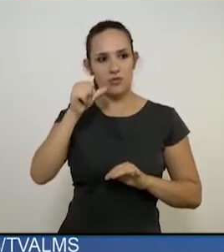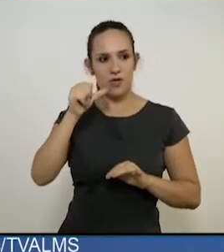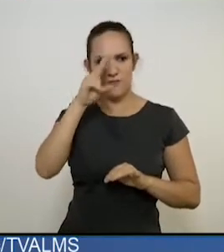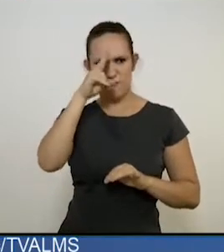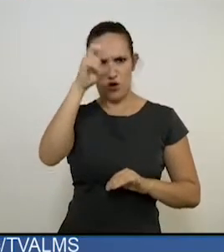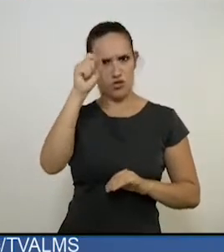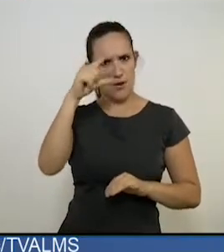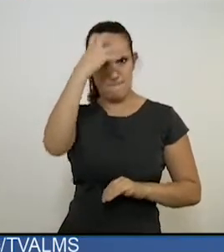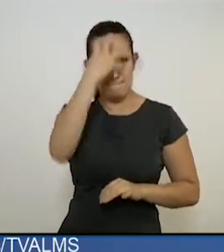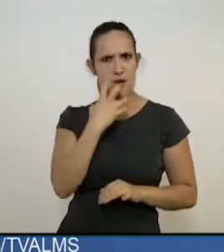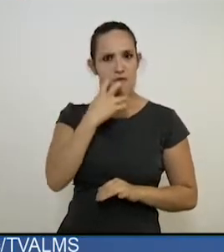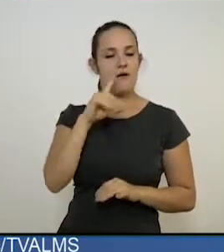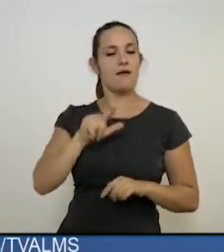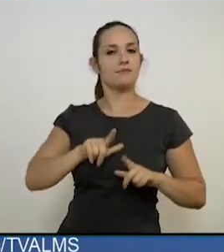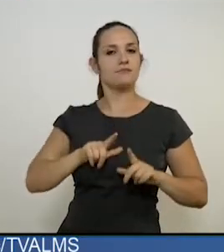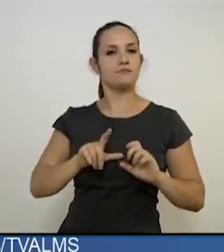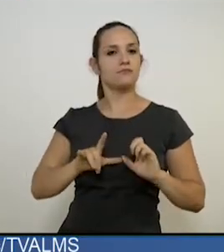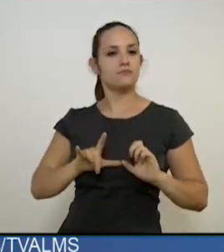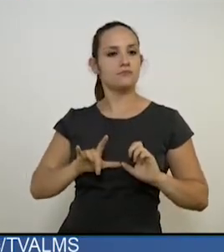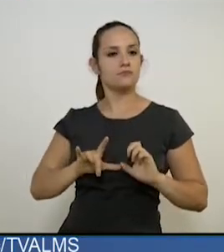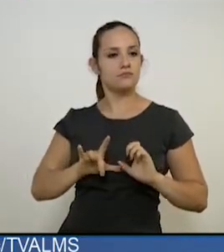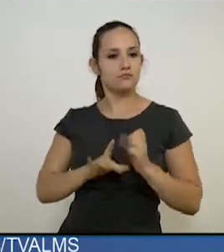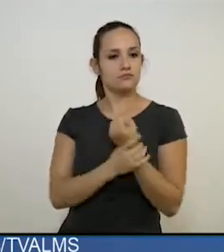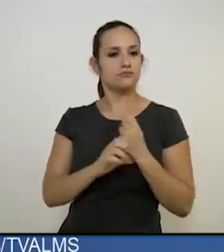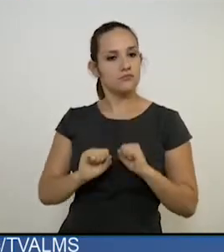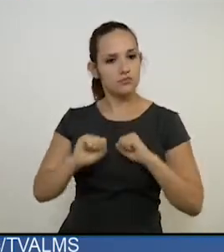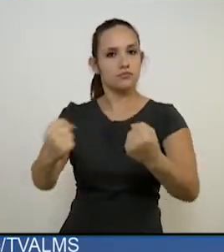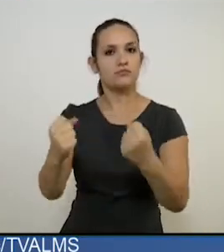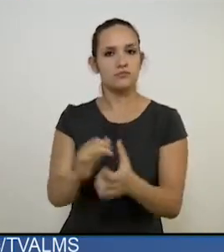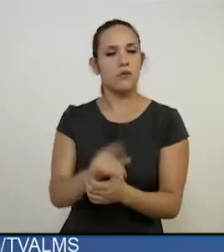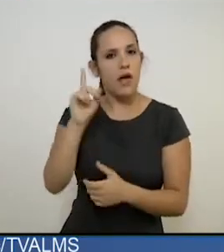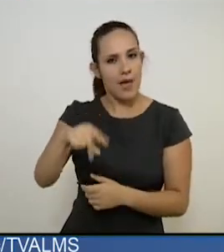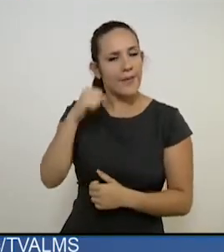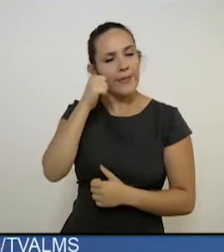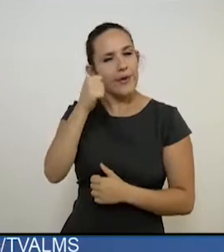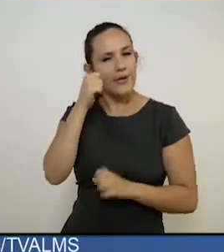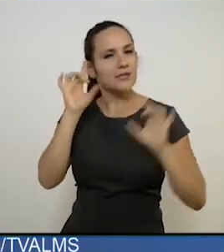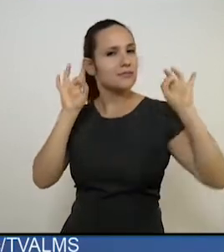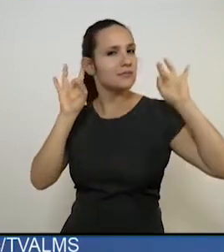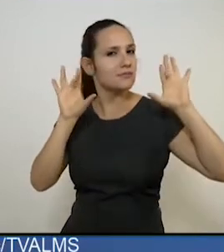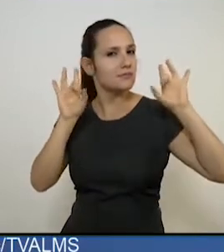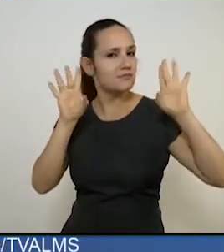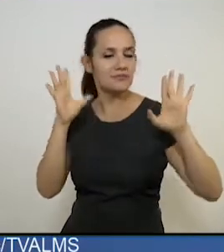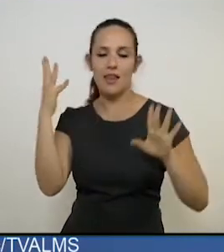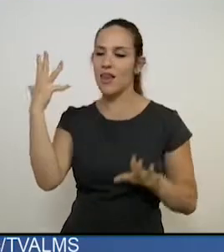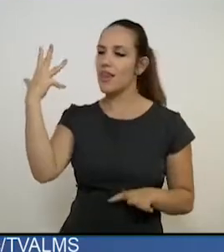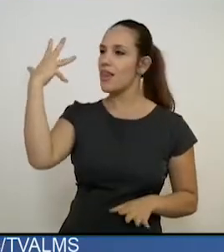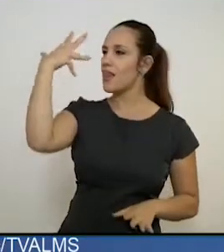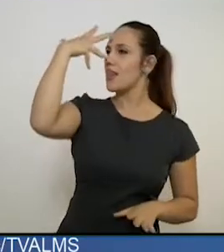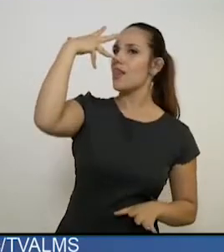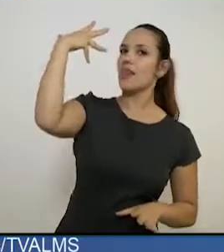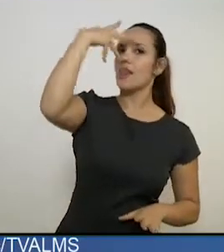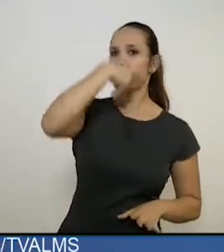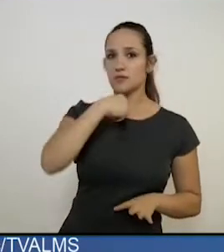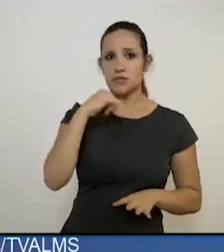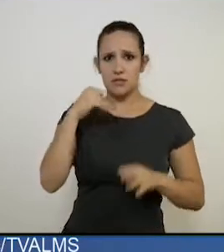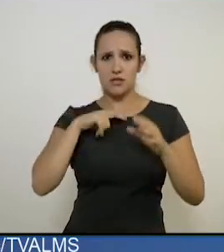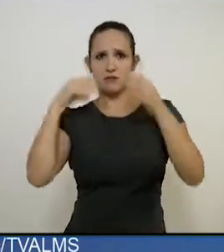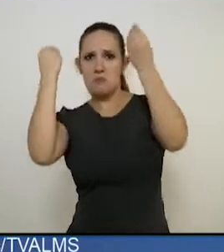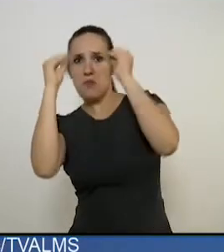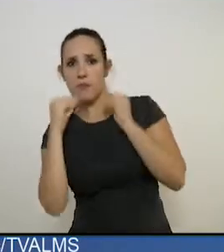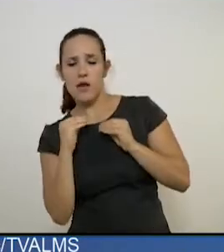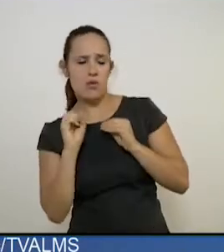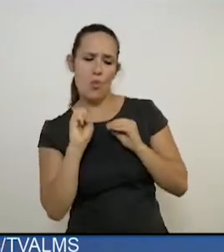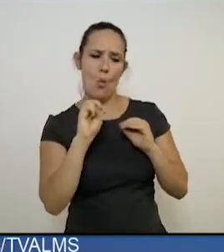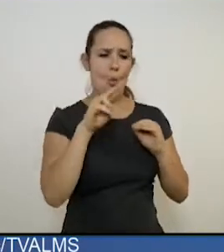brava, é guerreira. A mulher é um ser especial. É bela, maquiada ou natural.